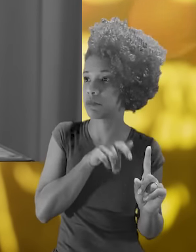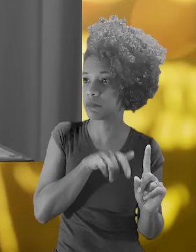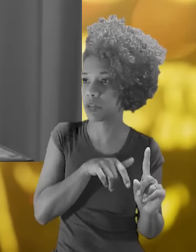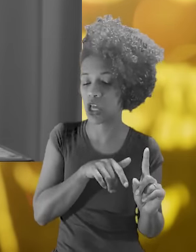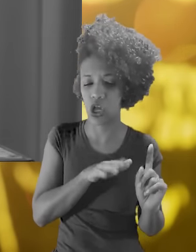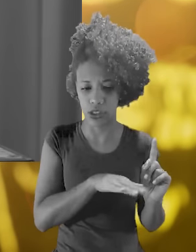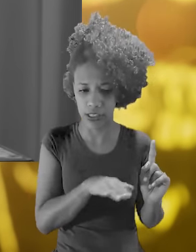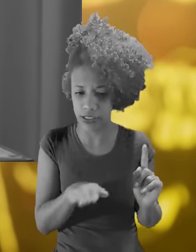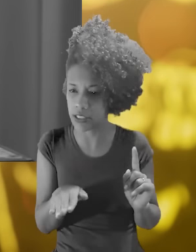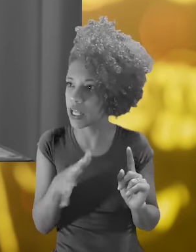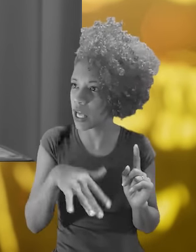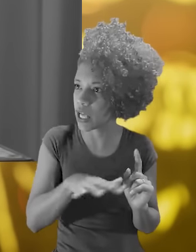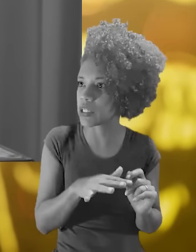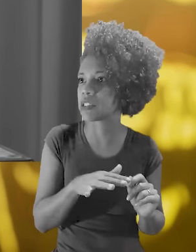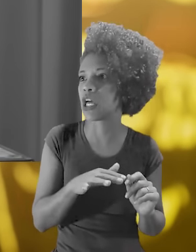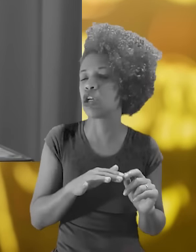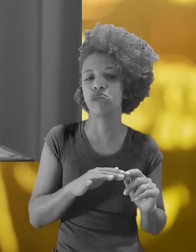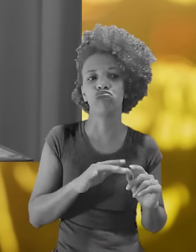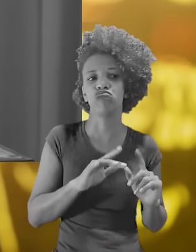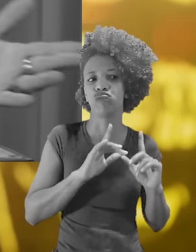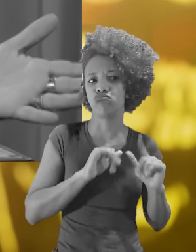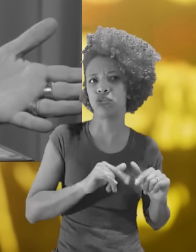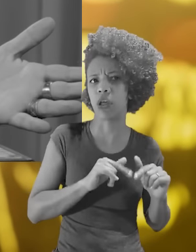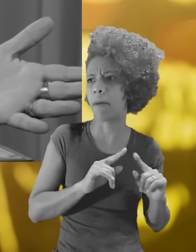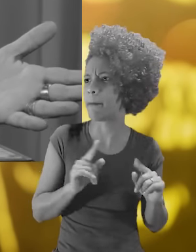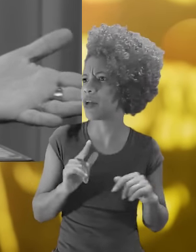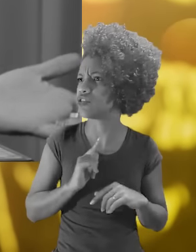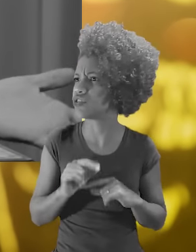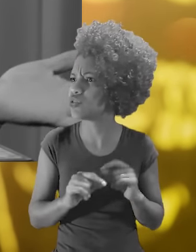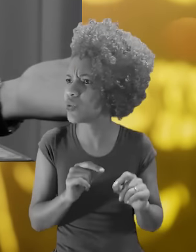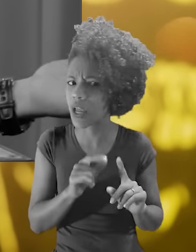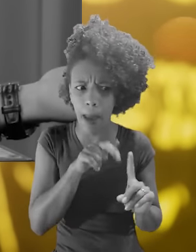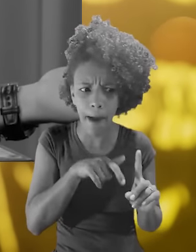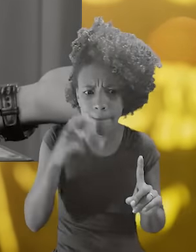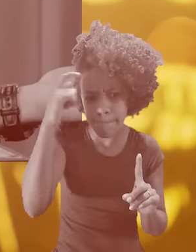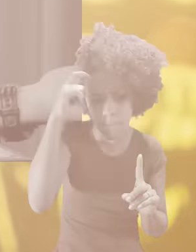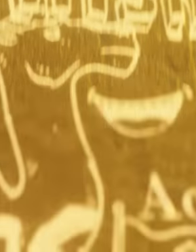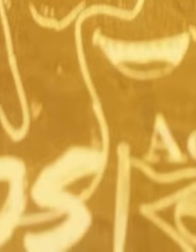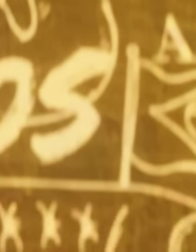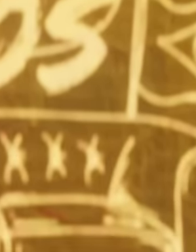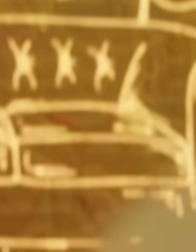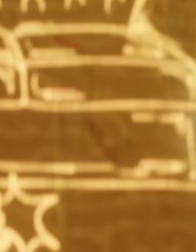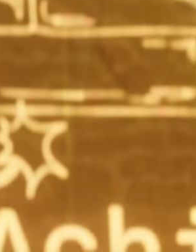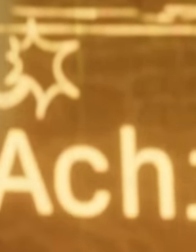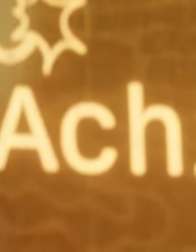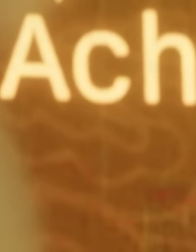das coisas das crianças e tal, enfim, dos judeus ali. Isso, aí você fala, cara, tinha boneco do Mickey ali, bicho.